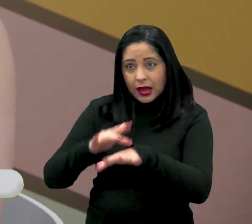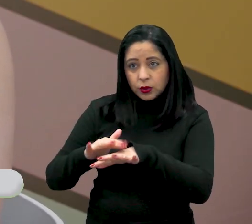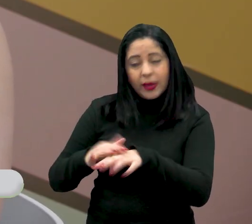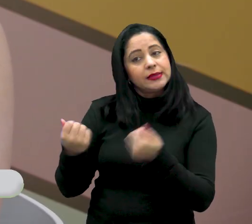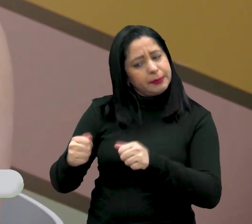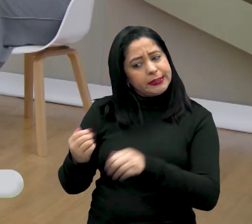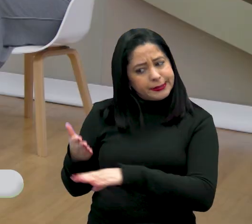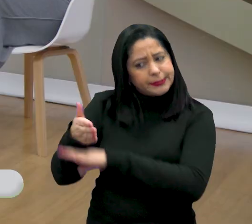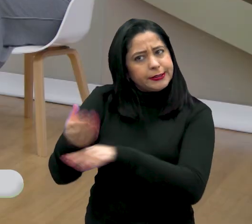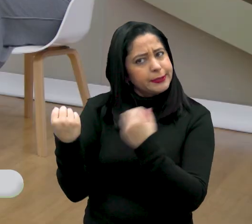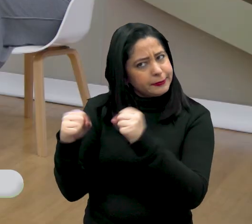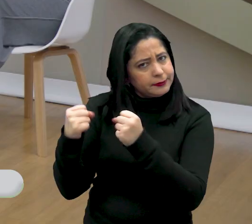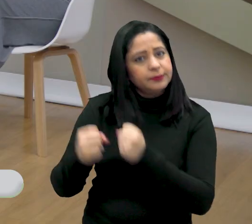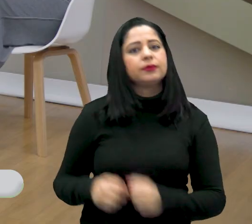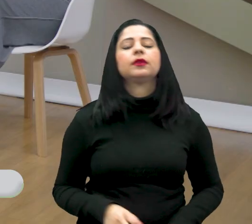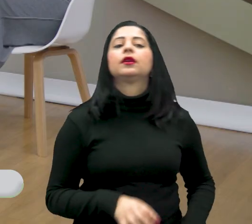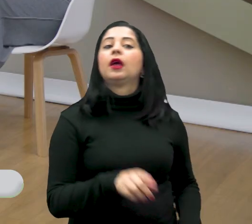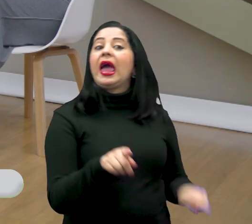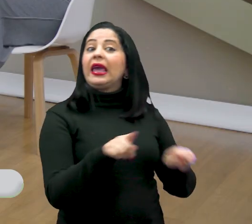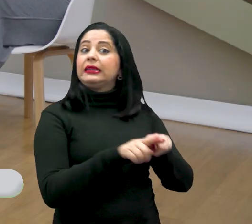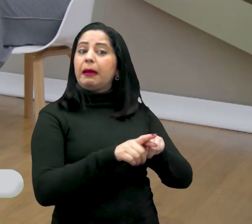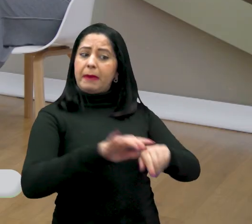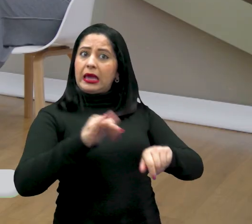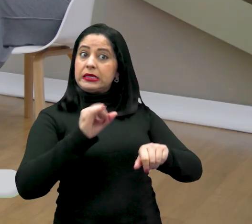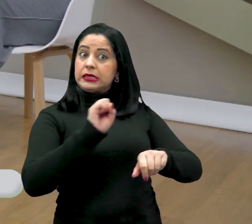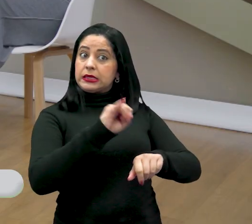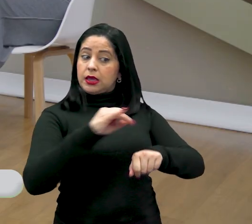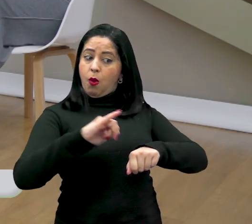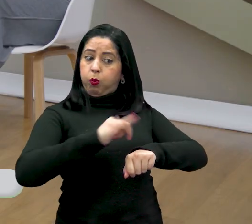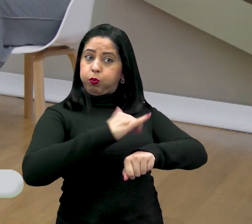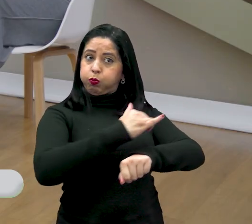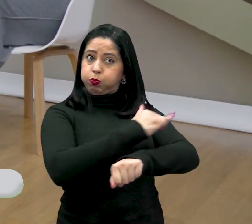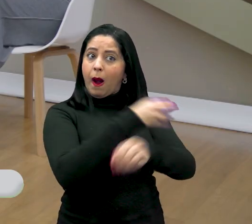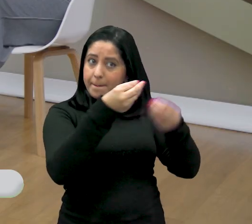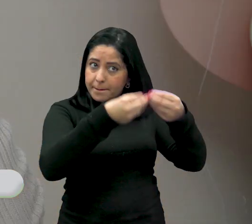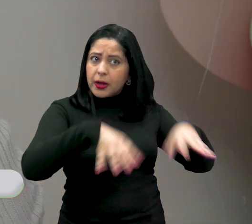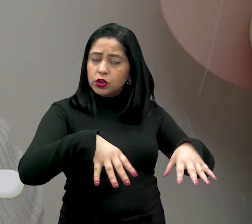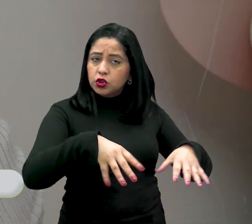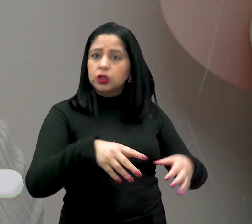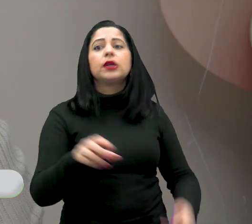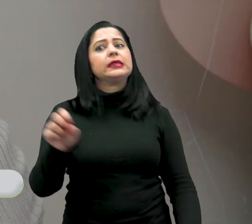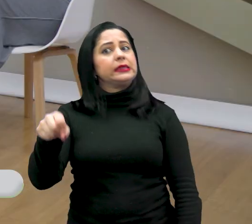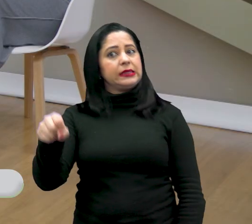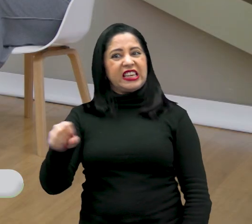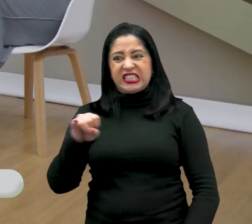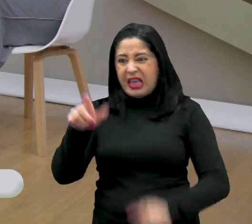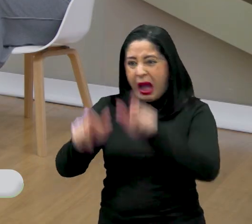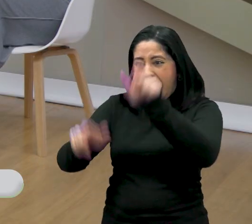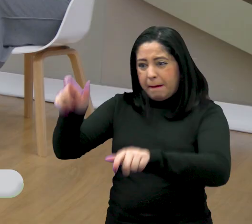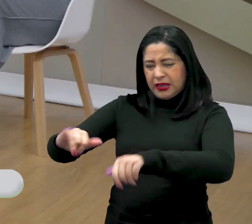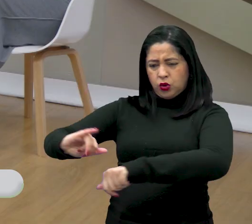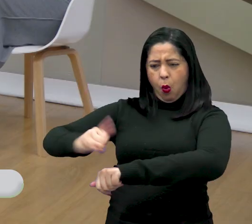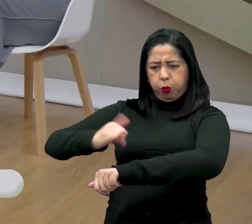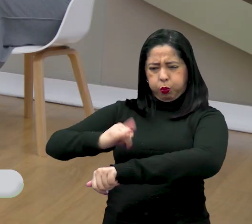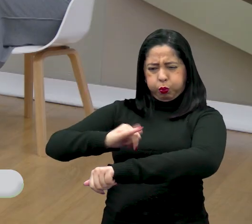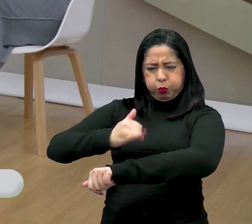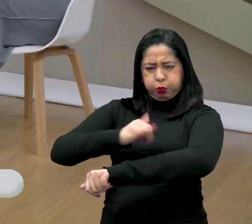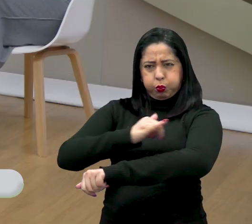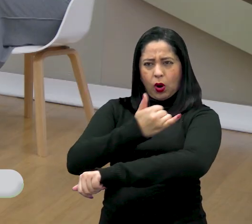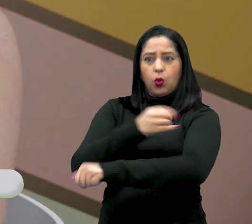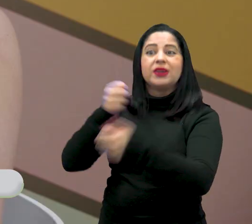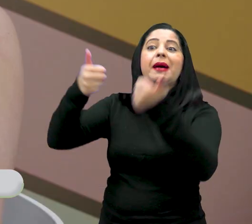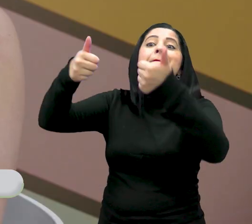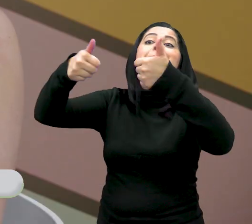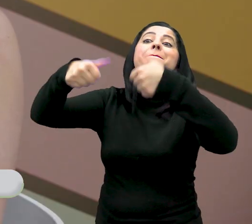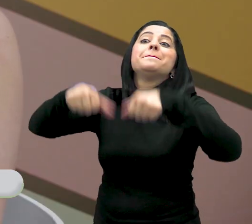ativo. E a obesidade também, como você disse, então, vai interferir completamente ali. Sim, completamente, completamente. O excesso de peso vai sobrecarregando